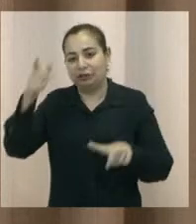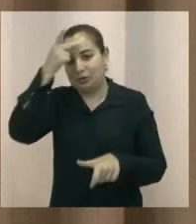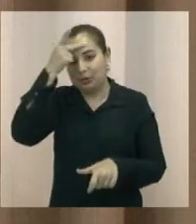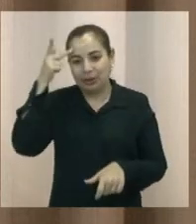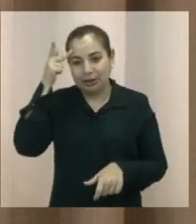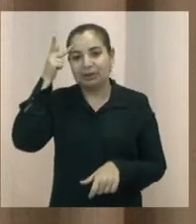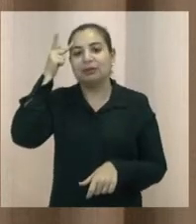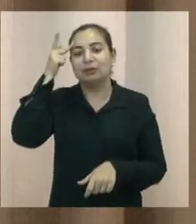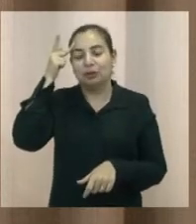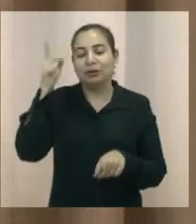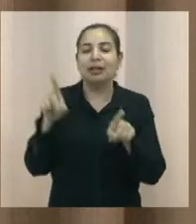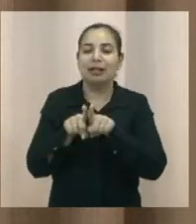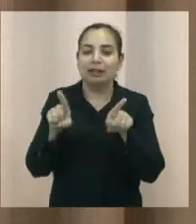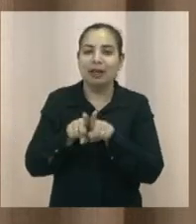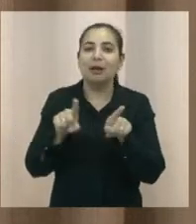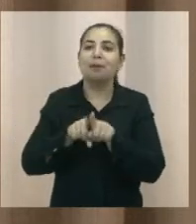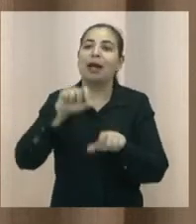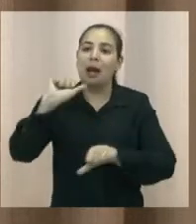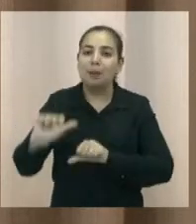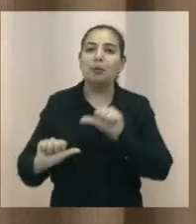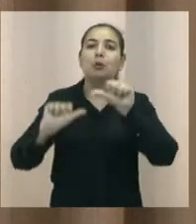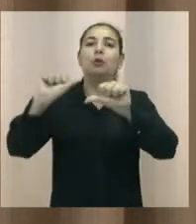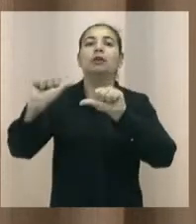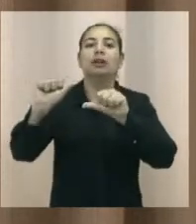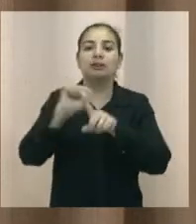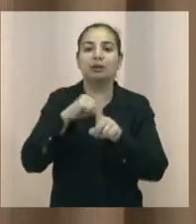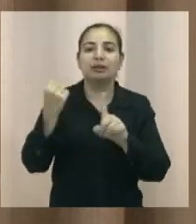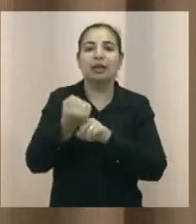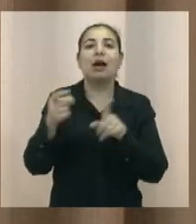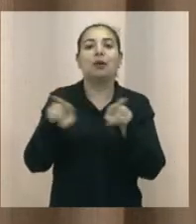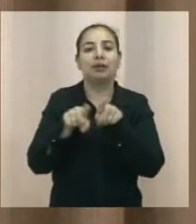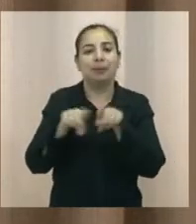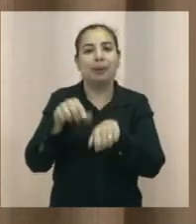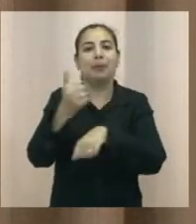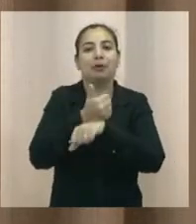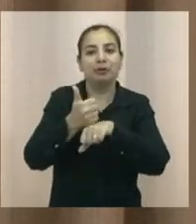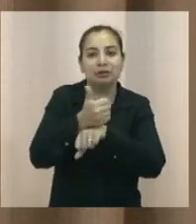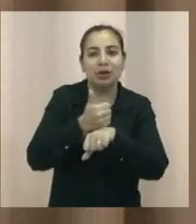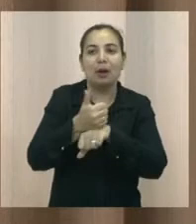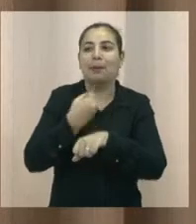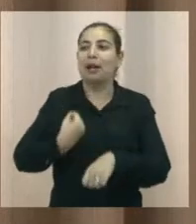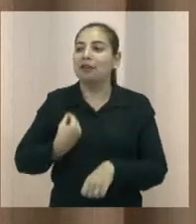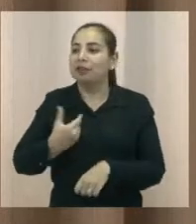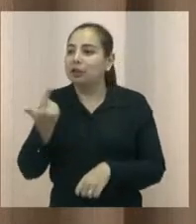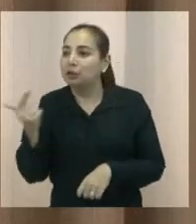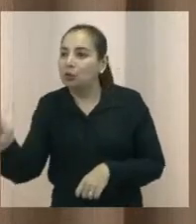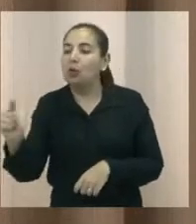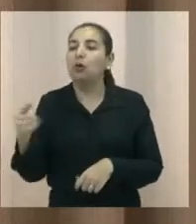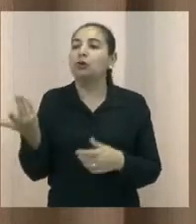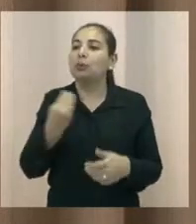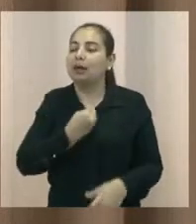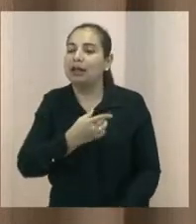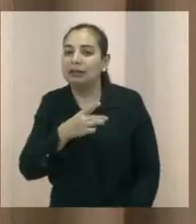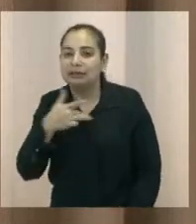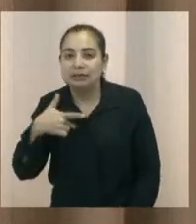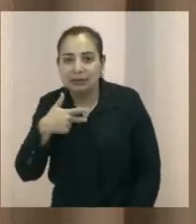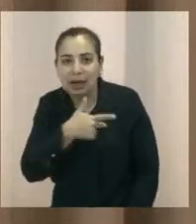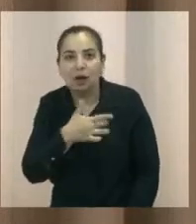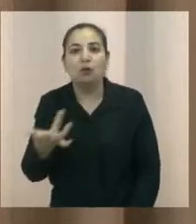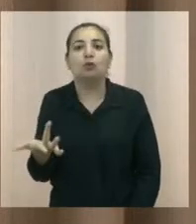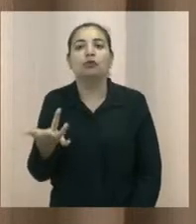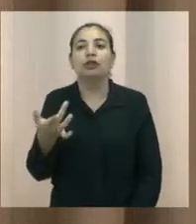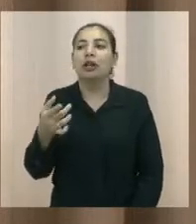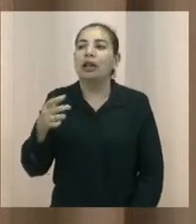por transformação social. Pela profissão, pela vida do outro, pela saúde do outro, pelos alimentos que o